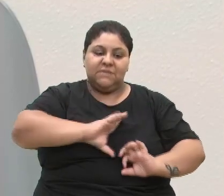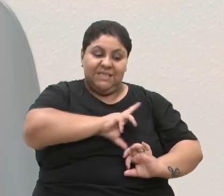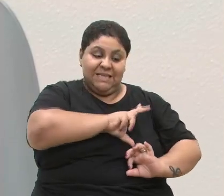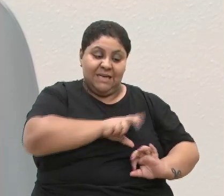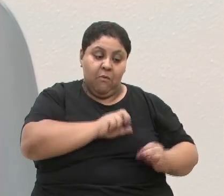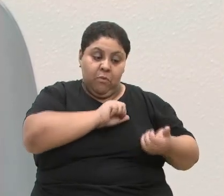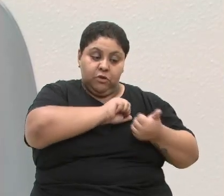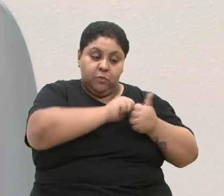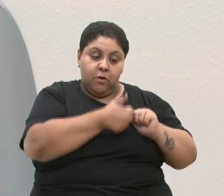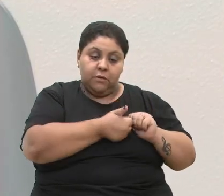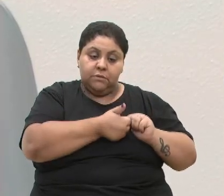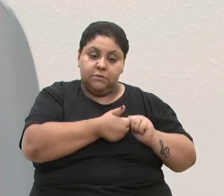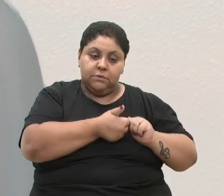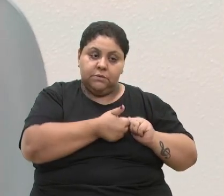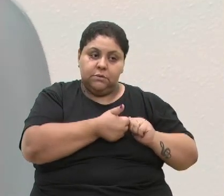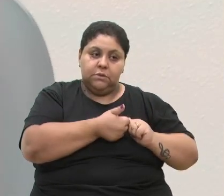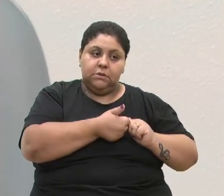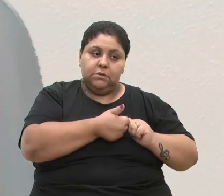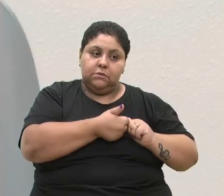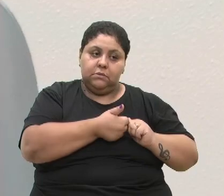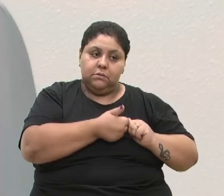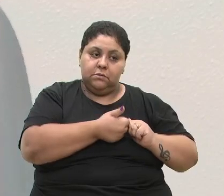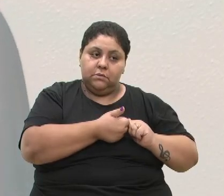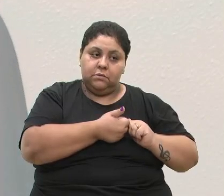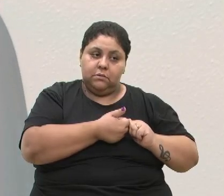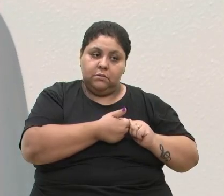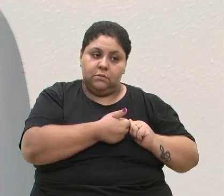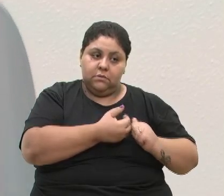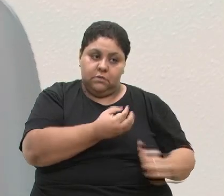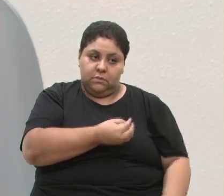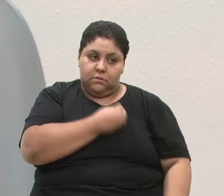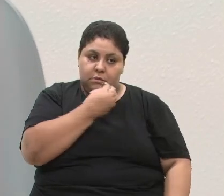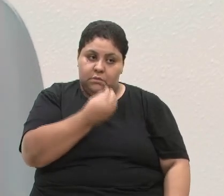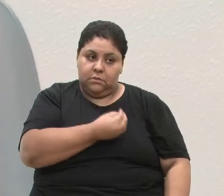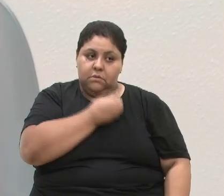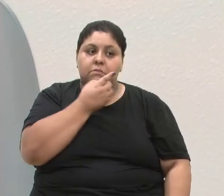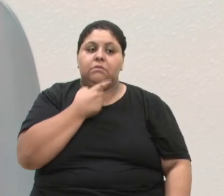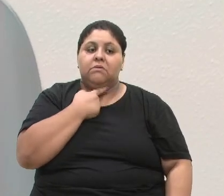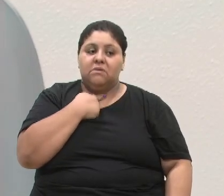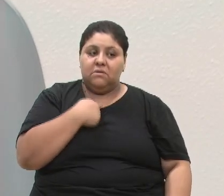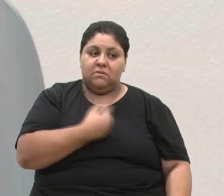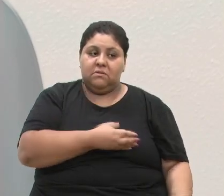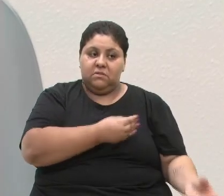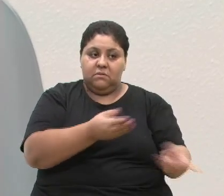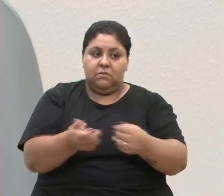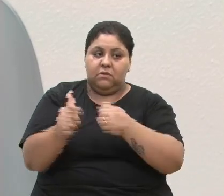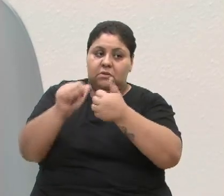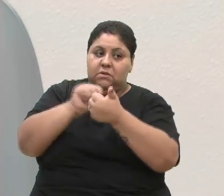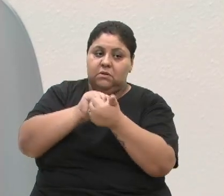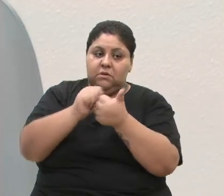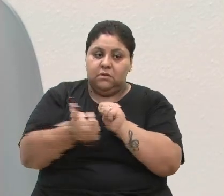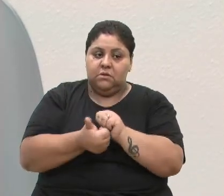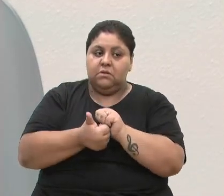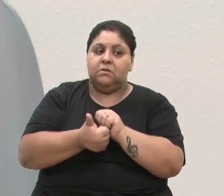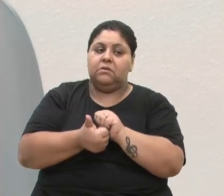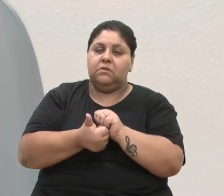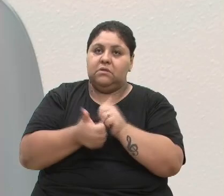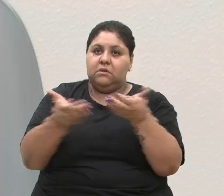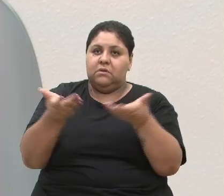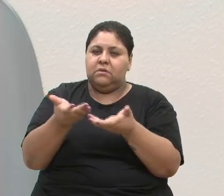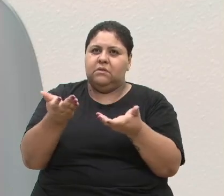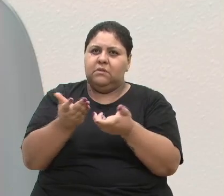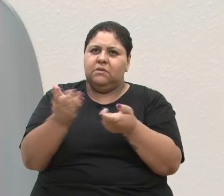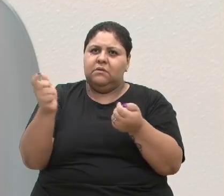esporte, quem vive ele, vereador Cadório, o senhor que gosta muito do futebol, né? E já fez